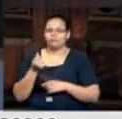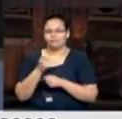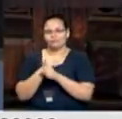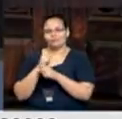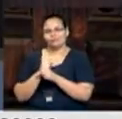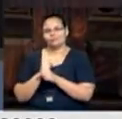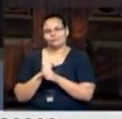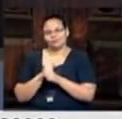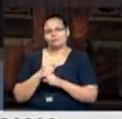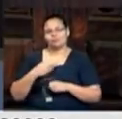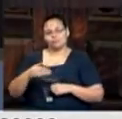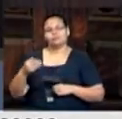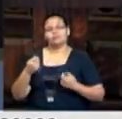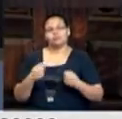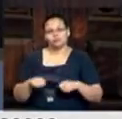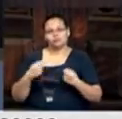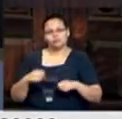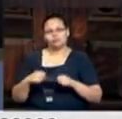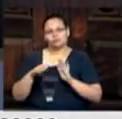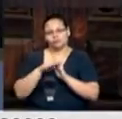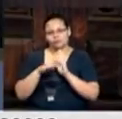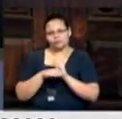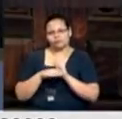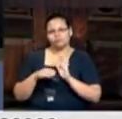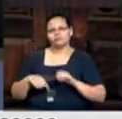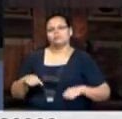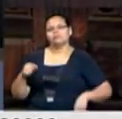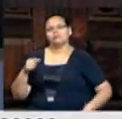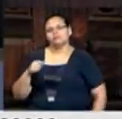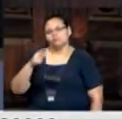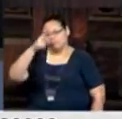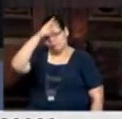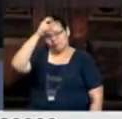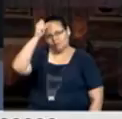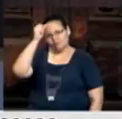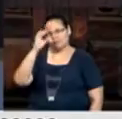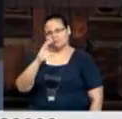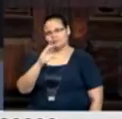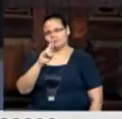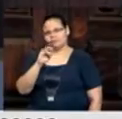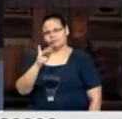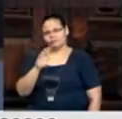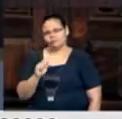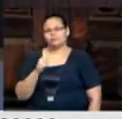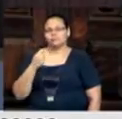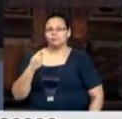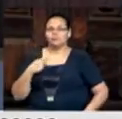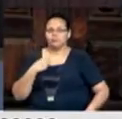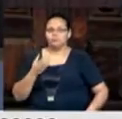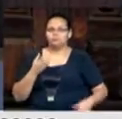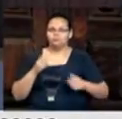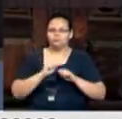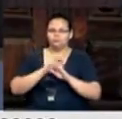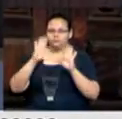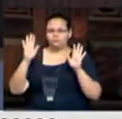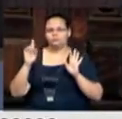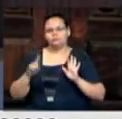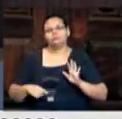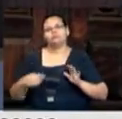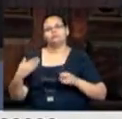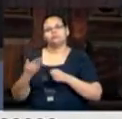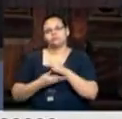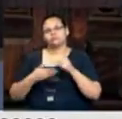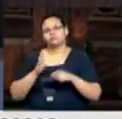que terão que ser abordadas pelo prefeito eleito Marcelo Crivella. E eu gostaria também de deixar muito claro as bases do